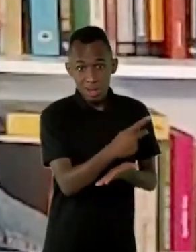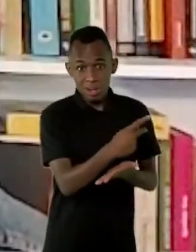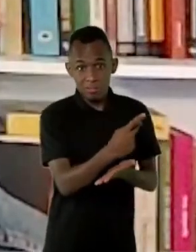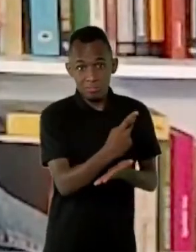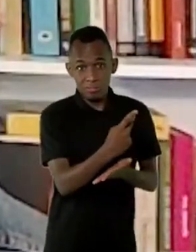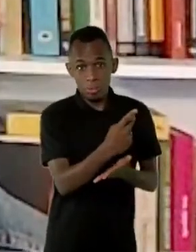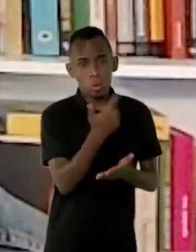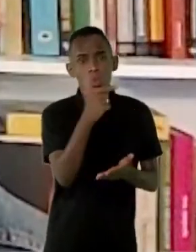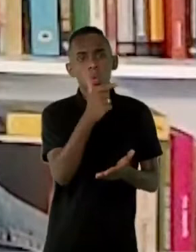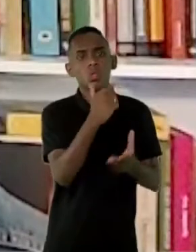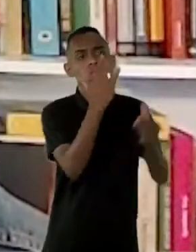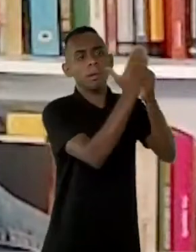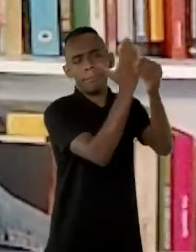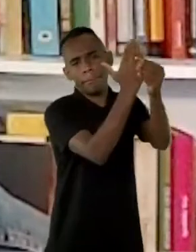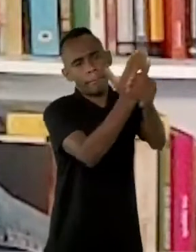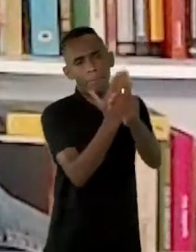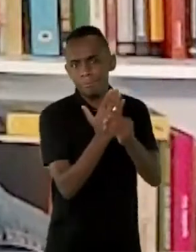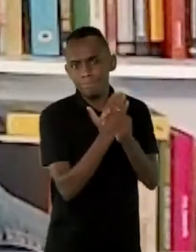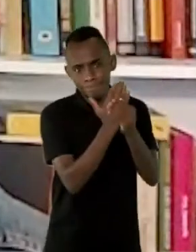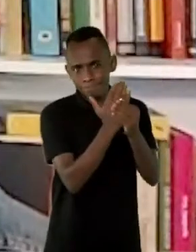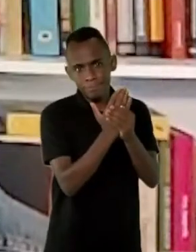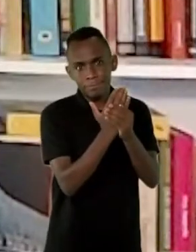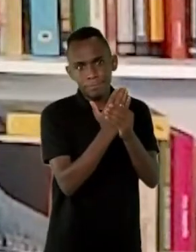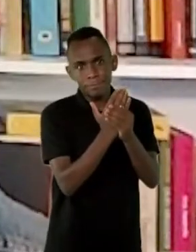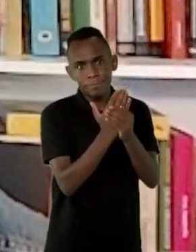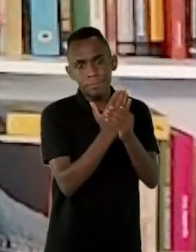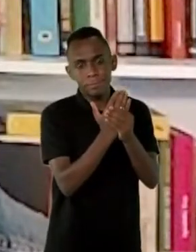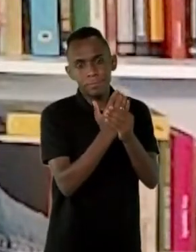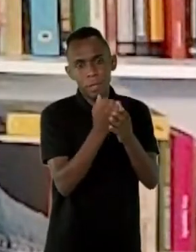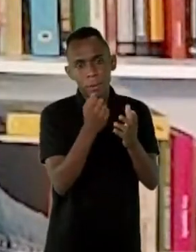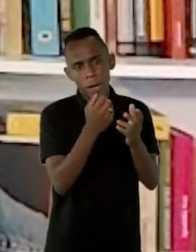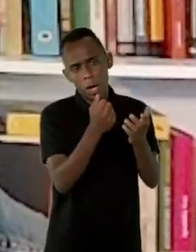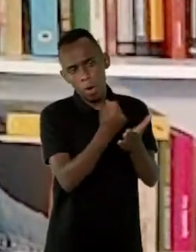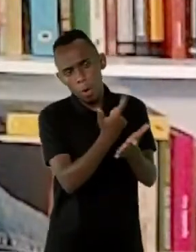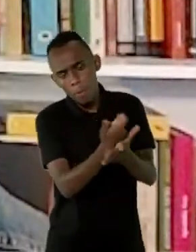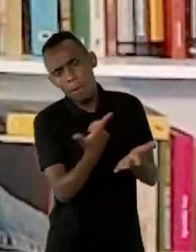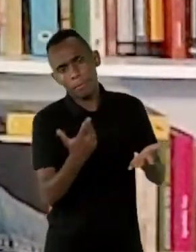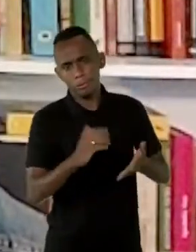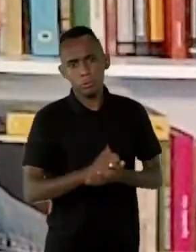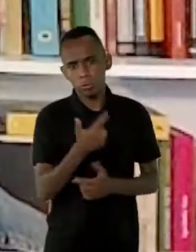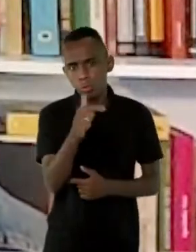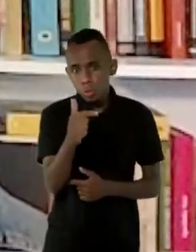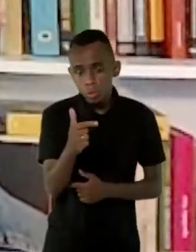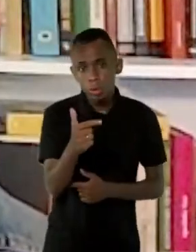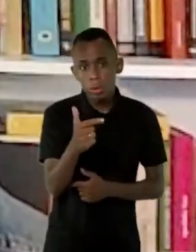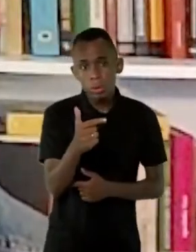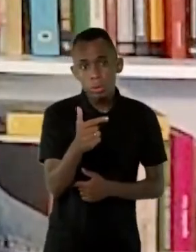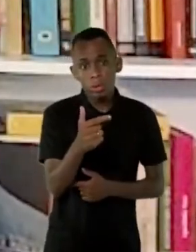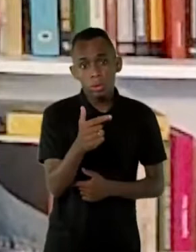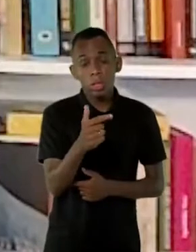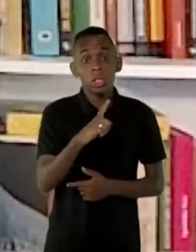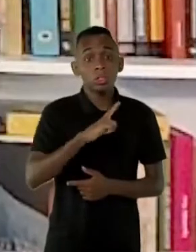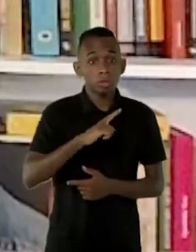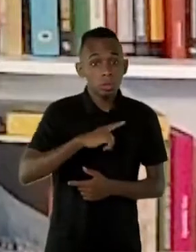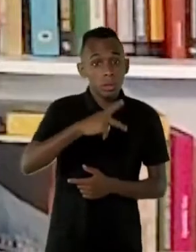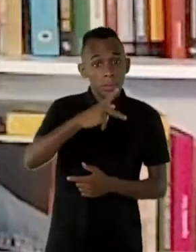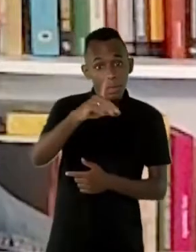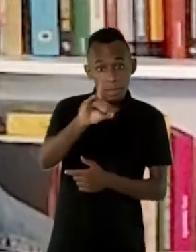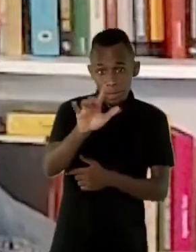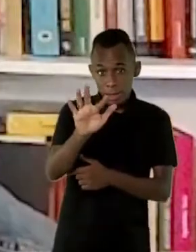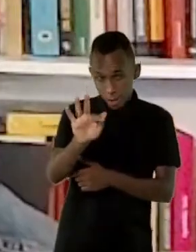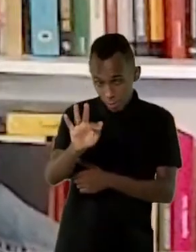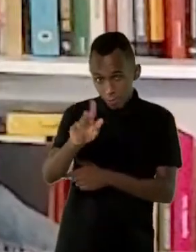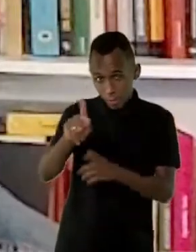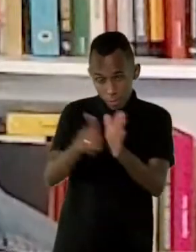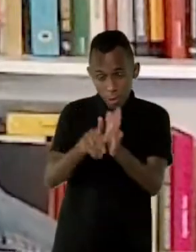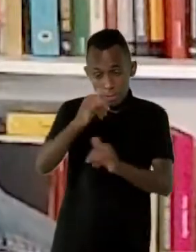livraria, né? Você encontrava as obras da Carolina, todas em PDF na internet,